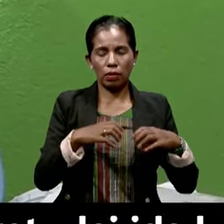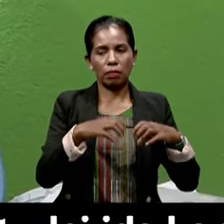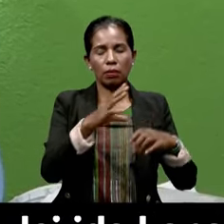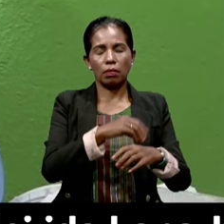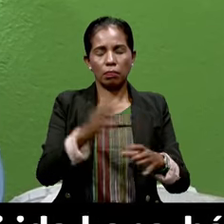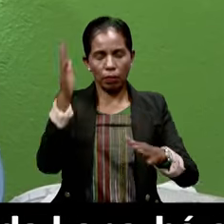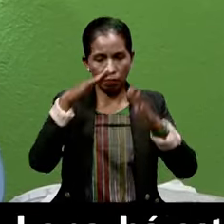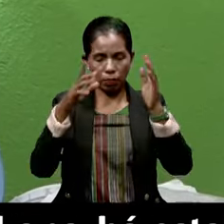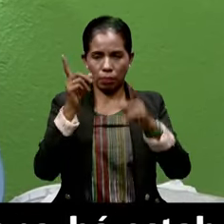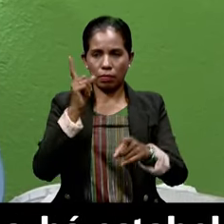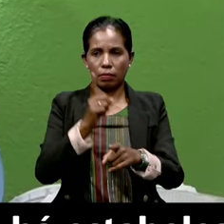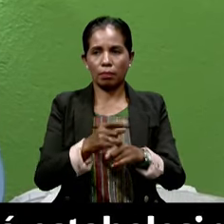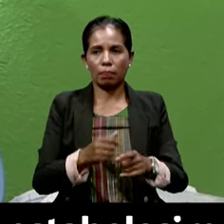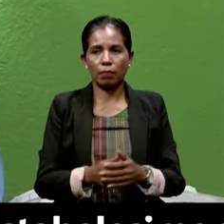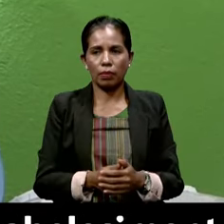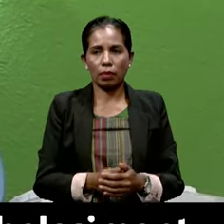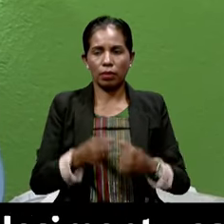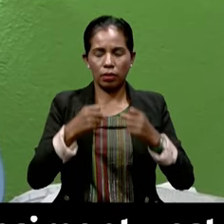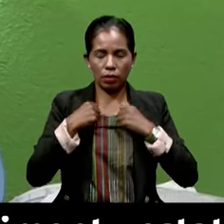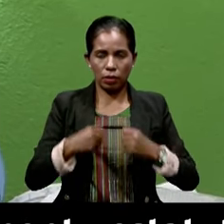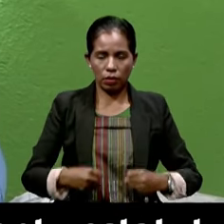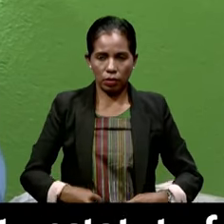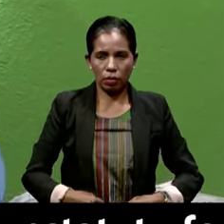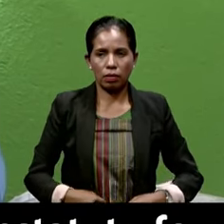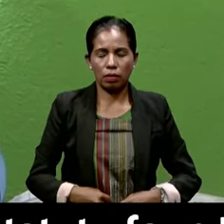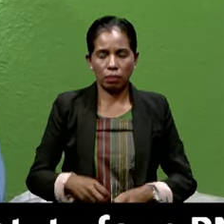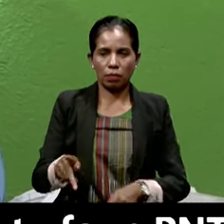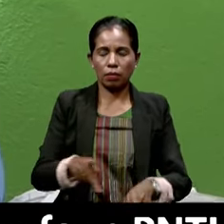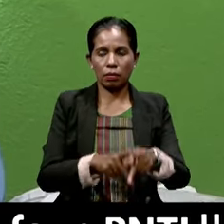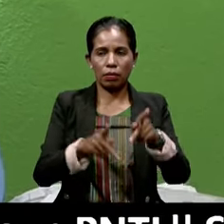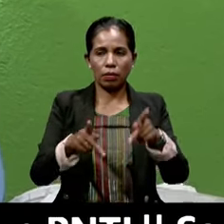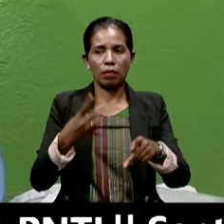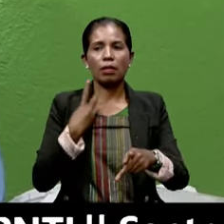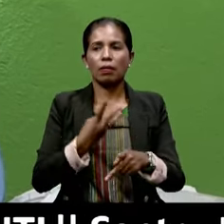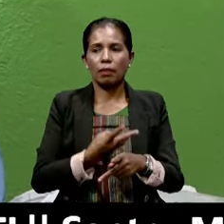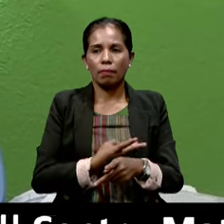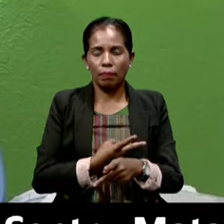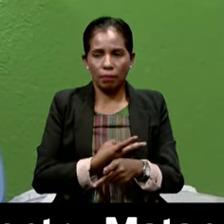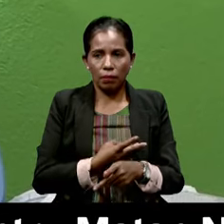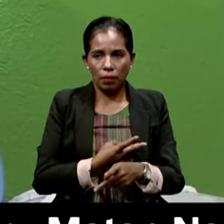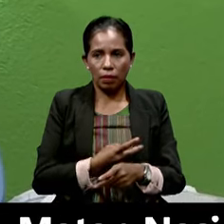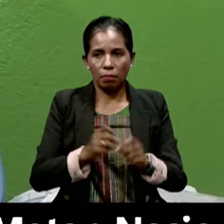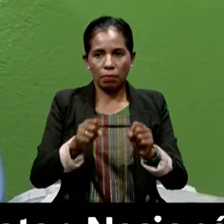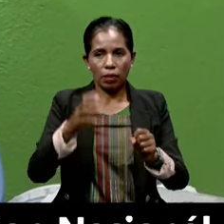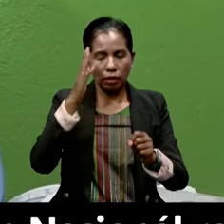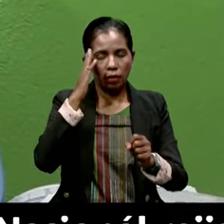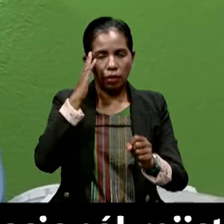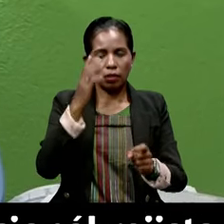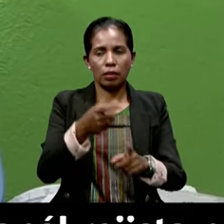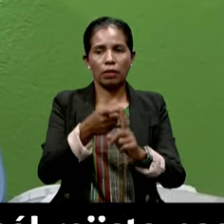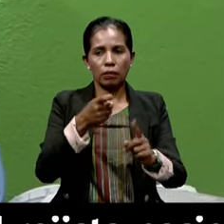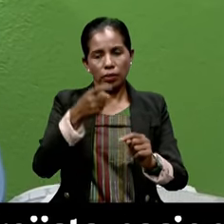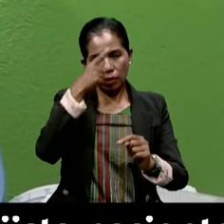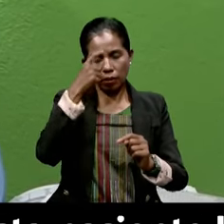kan, wa saude, saude publika i a nivel atenimento direita mus, tambah ini